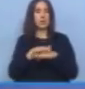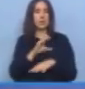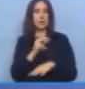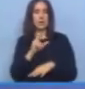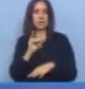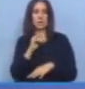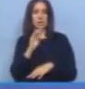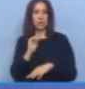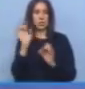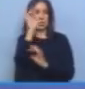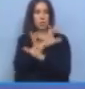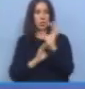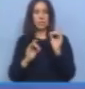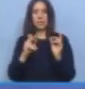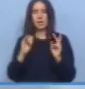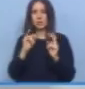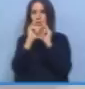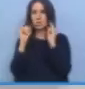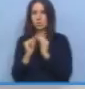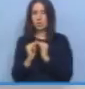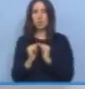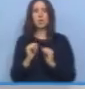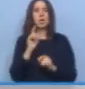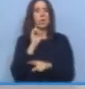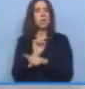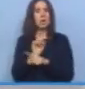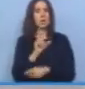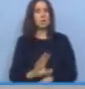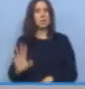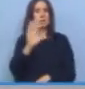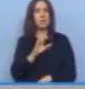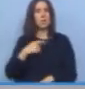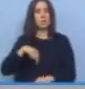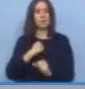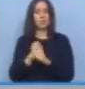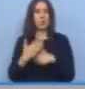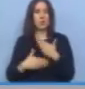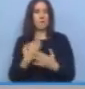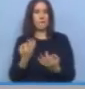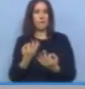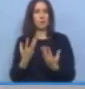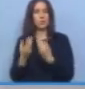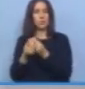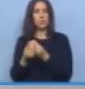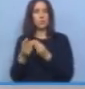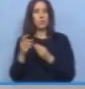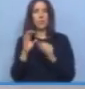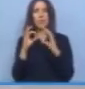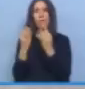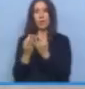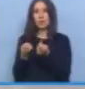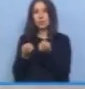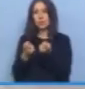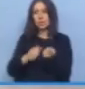Cáritas Europa e da Cáritas Internacional, e a nível nacional estamos a trabalhar em conjunto com o Fórum das